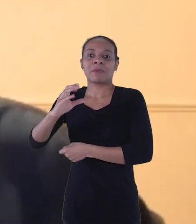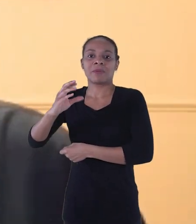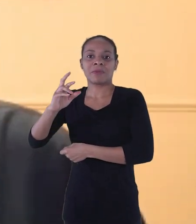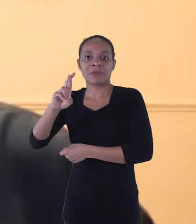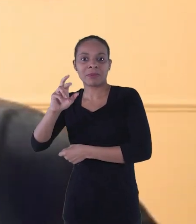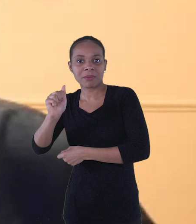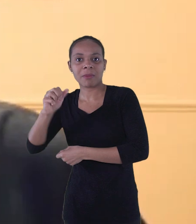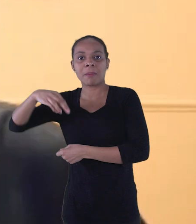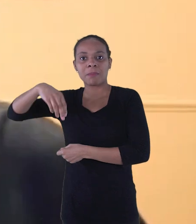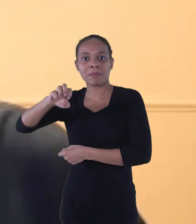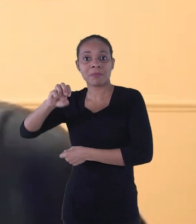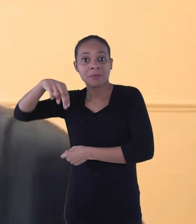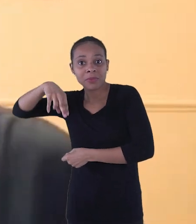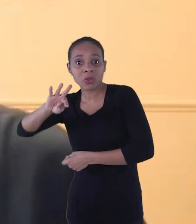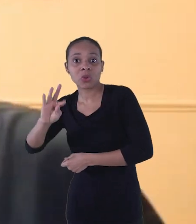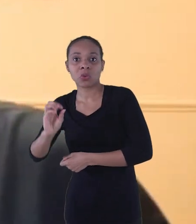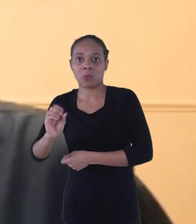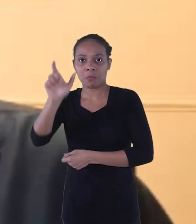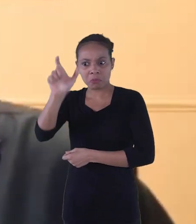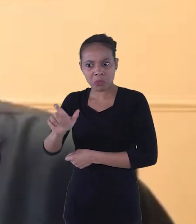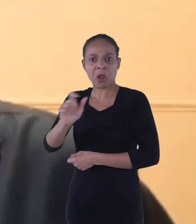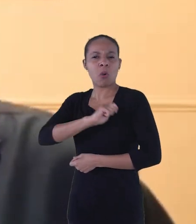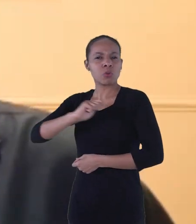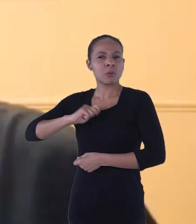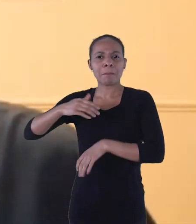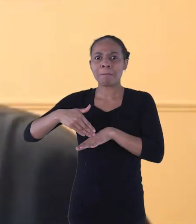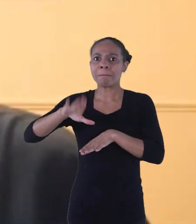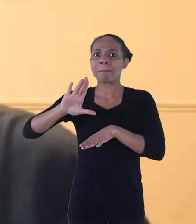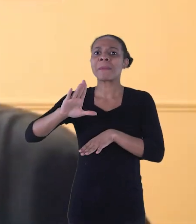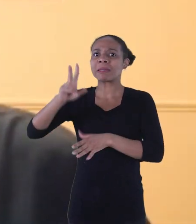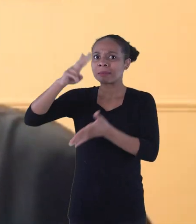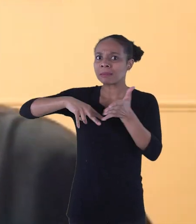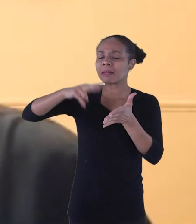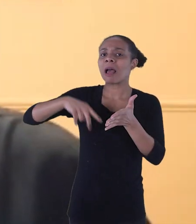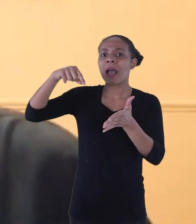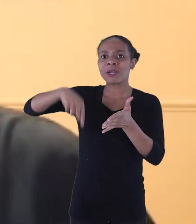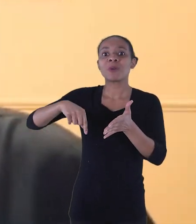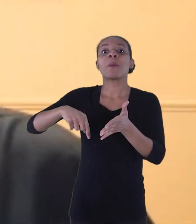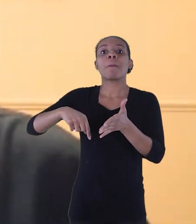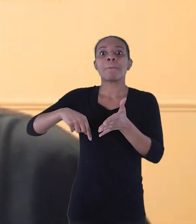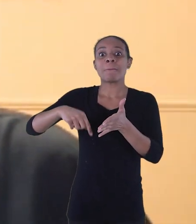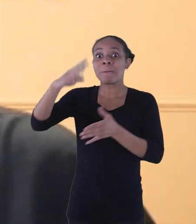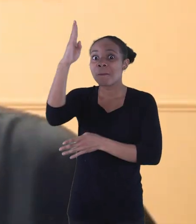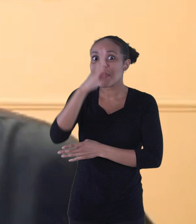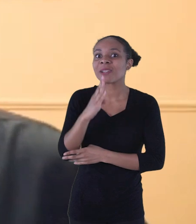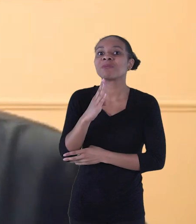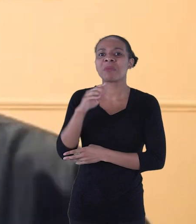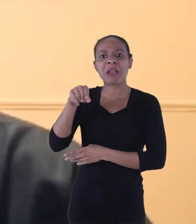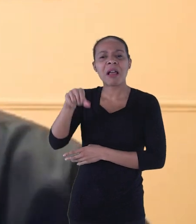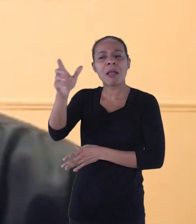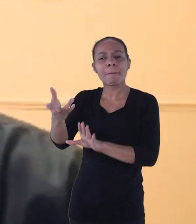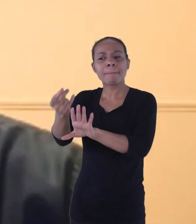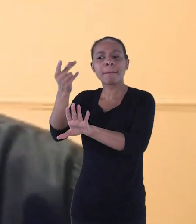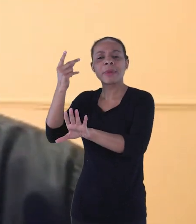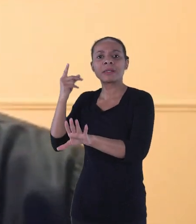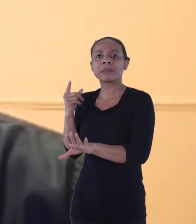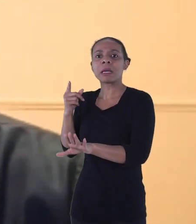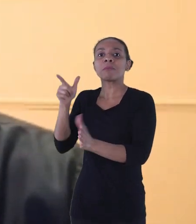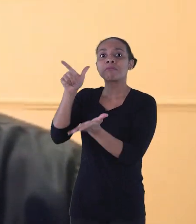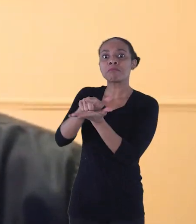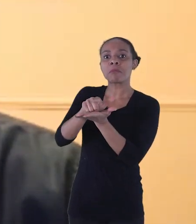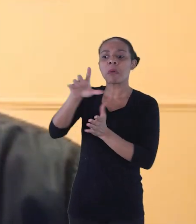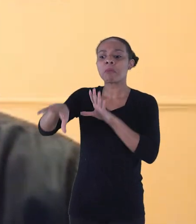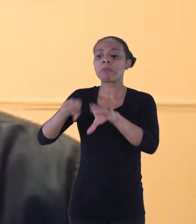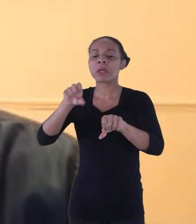de papel, e se tornou uma das autoras mais lidas no Brasil. Foi homenageada no mês passado com o título póstumo de